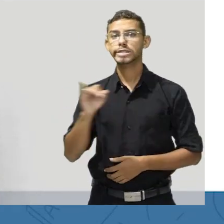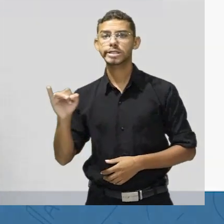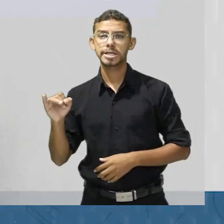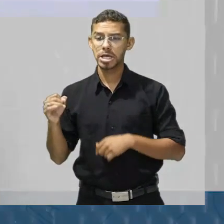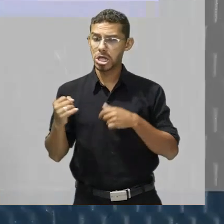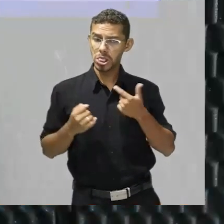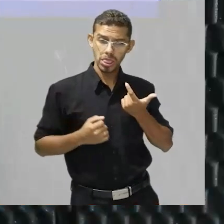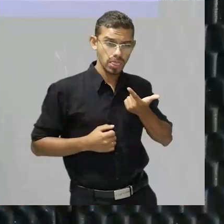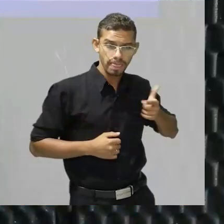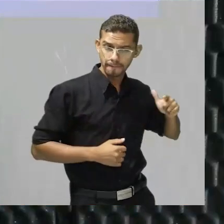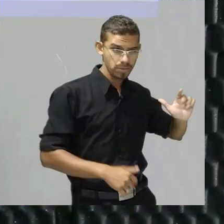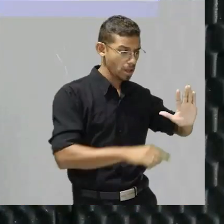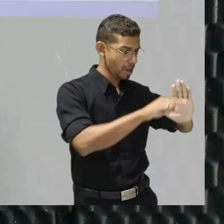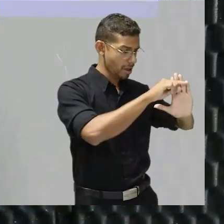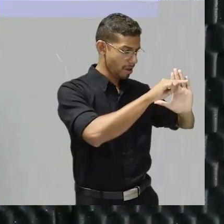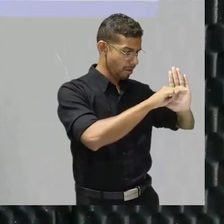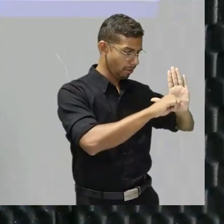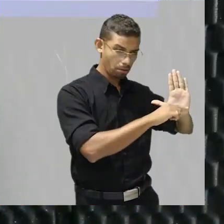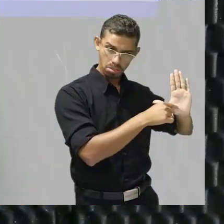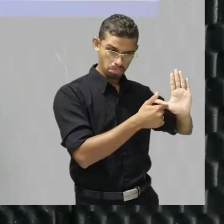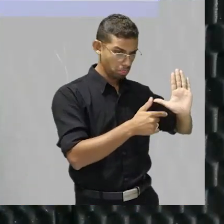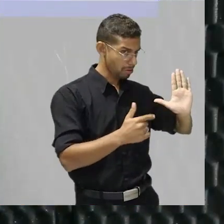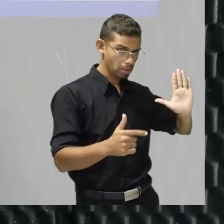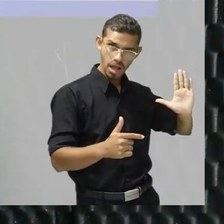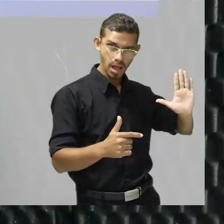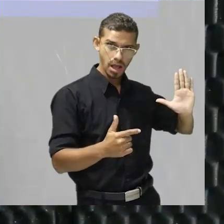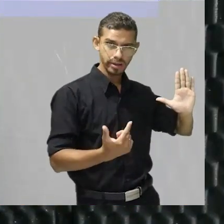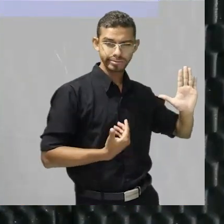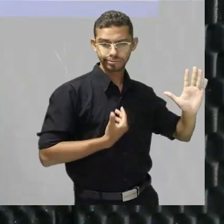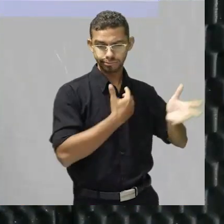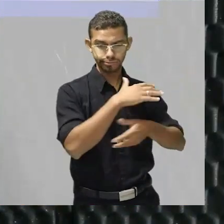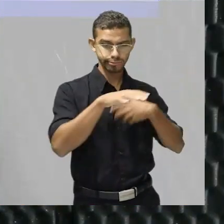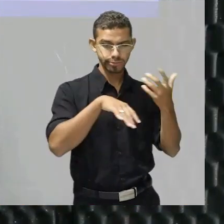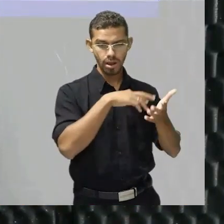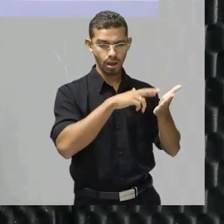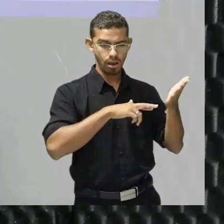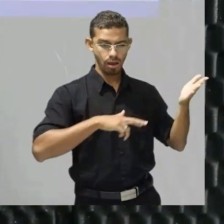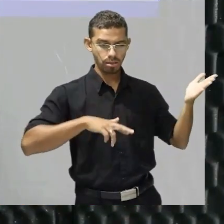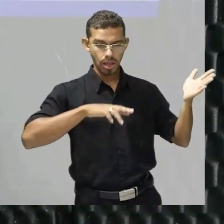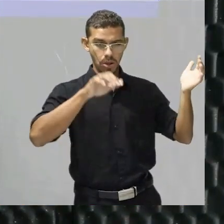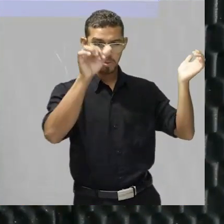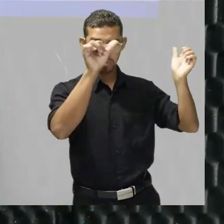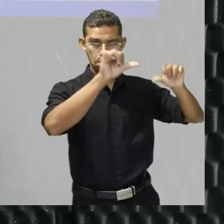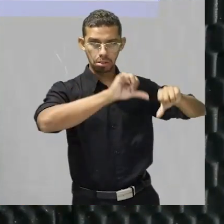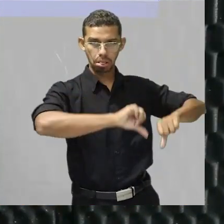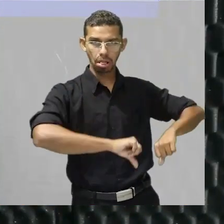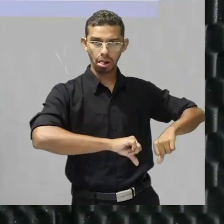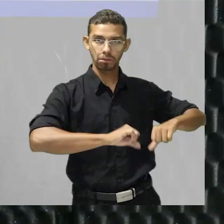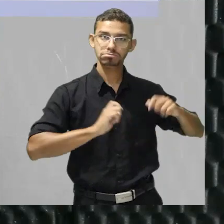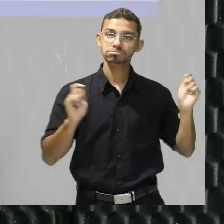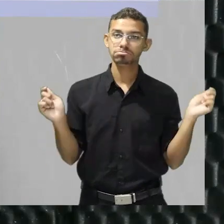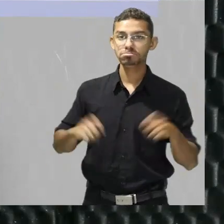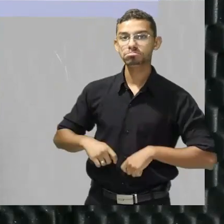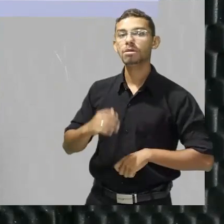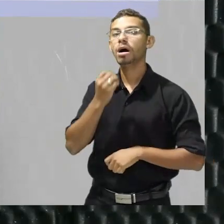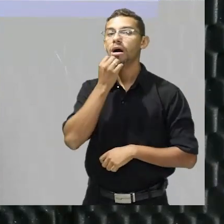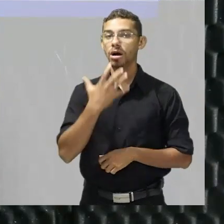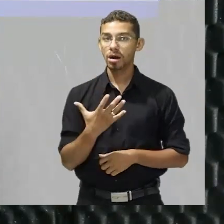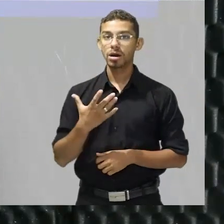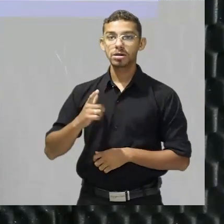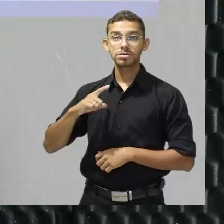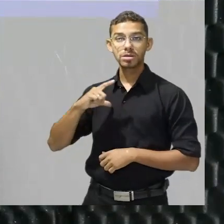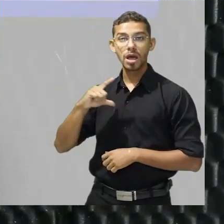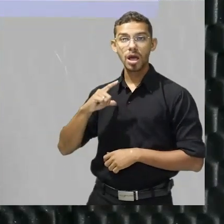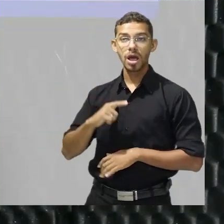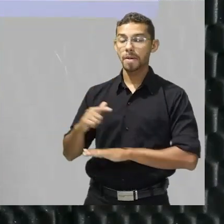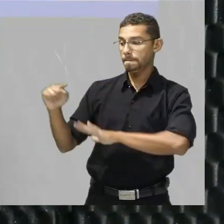existe uma redação coerente Então para que você tenha um bom resultado é necessário que você tenha um planejamento